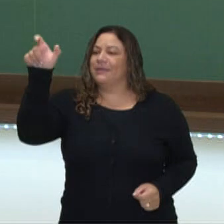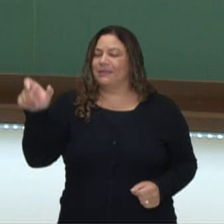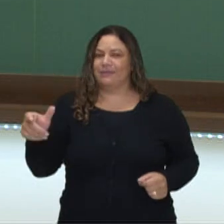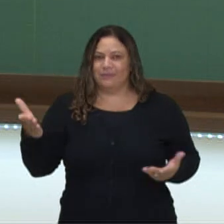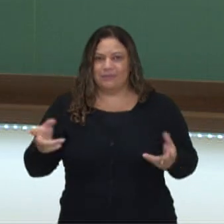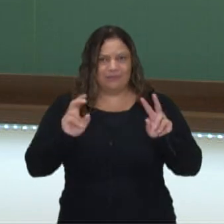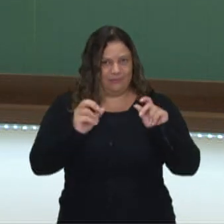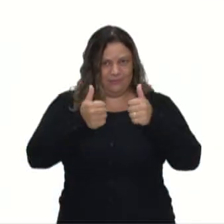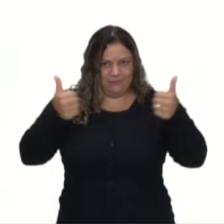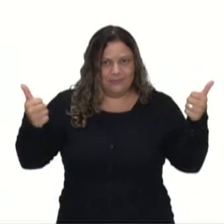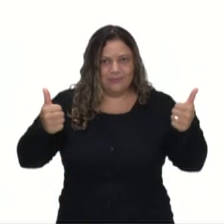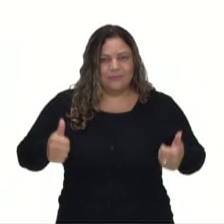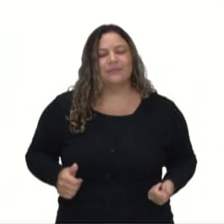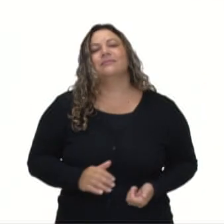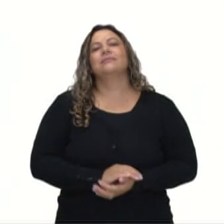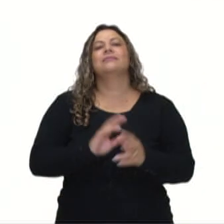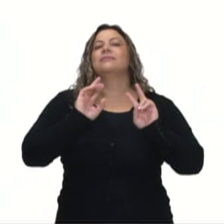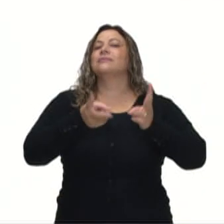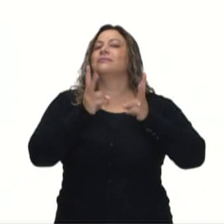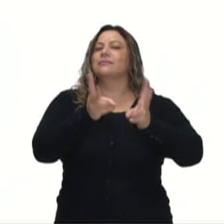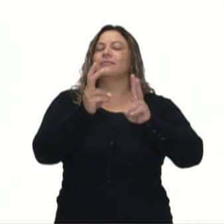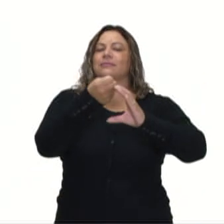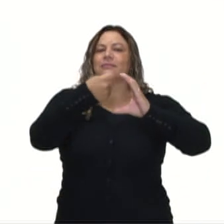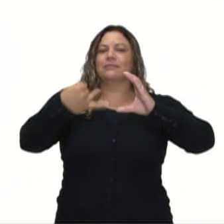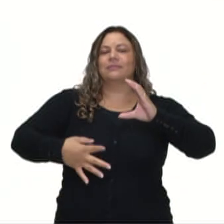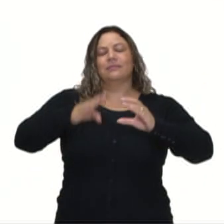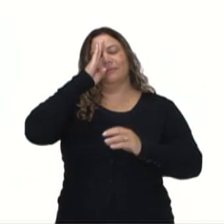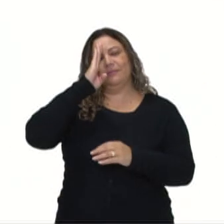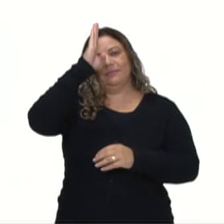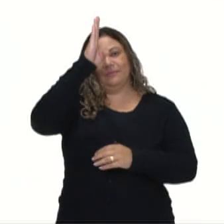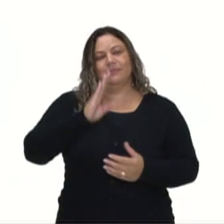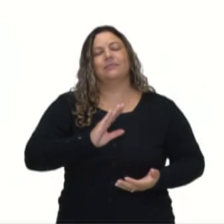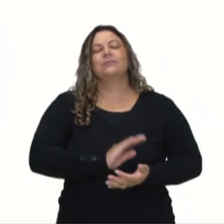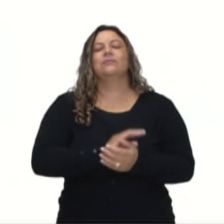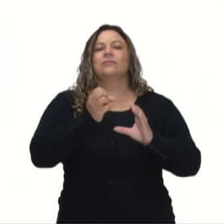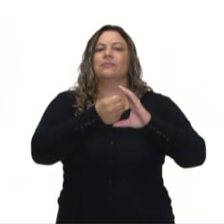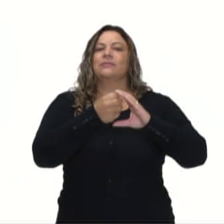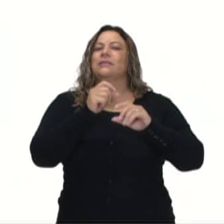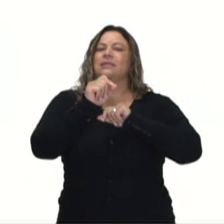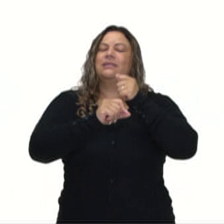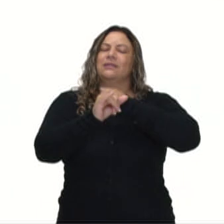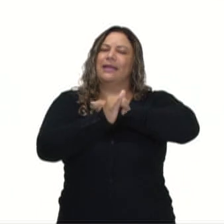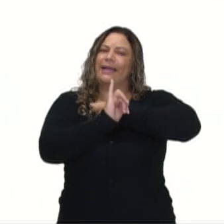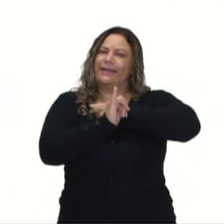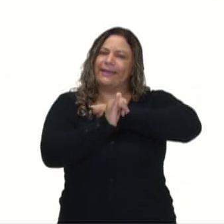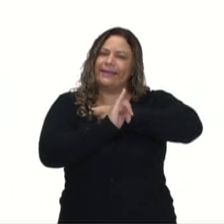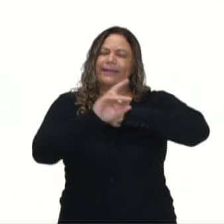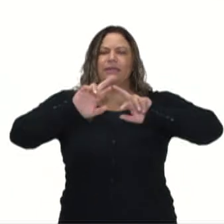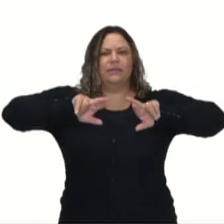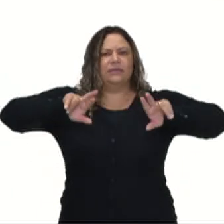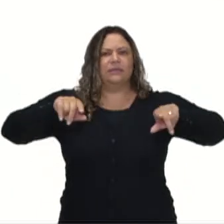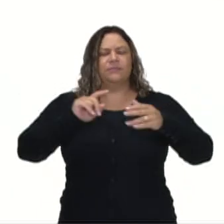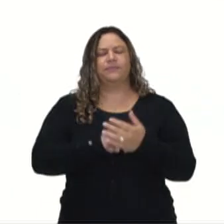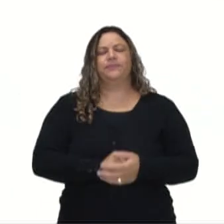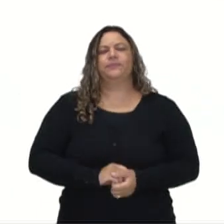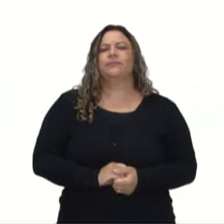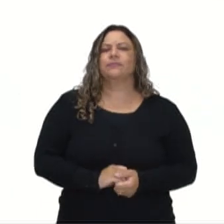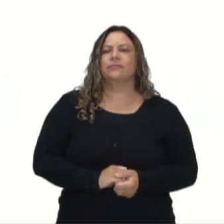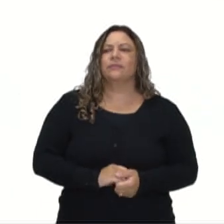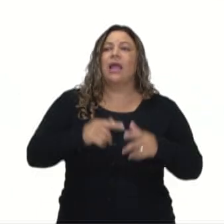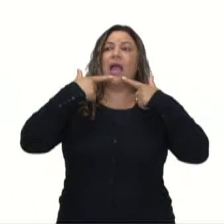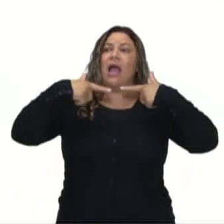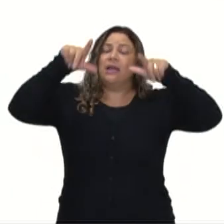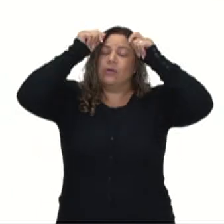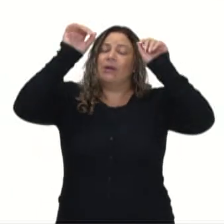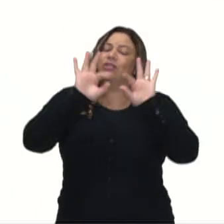Sigamos então. Entre as principais características da crônica, é possível destacar a linguagem simples, objetiva e o